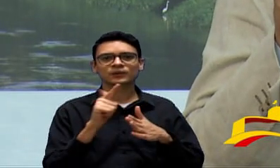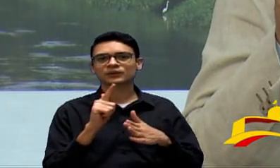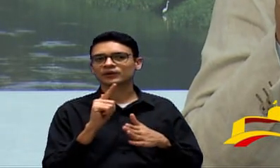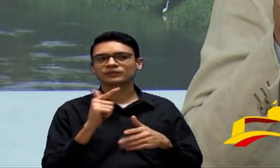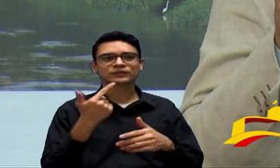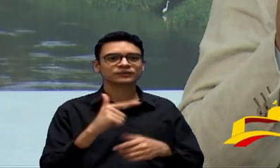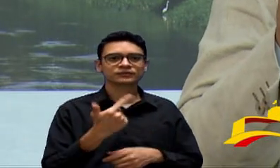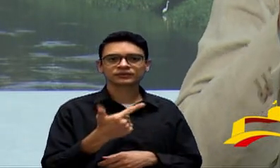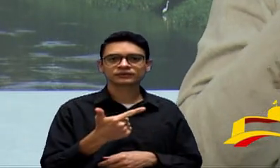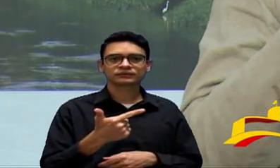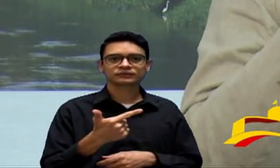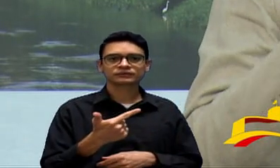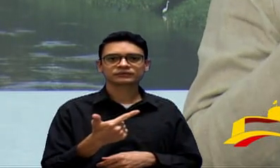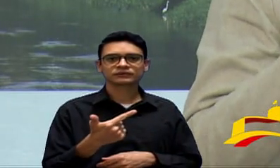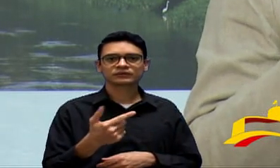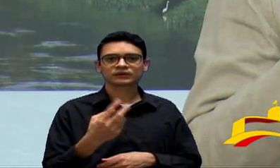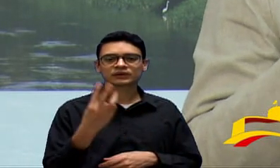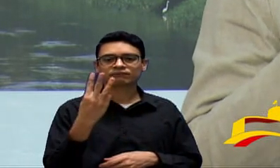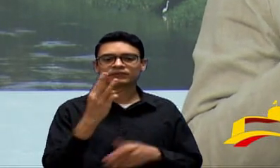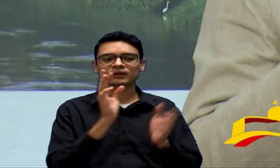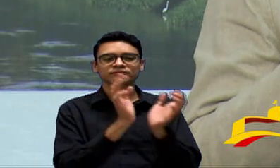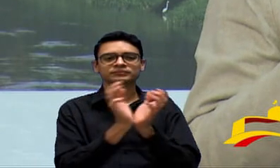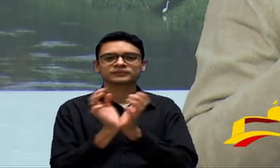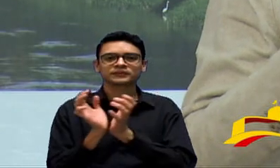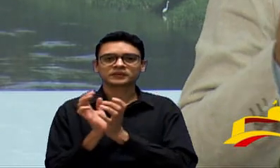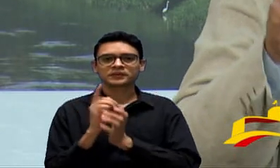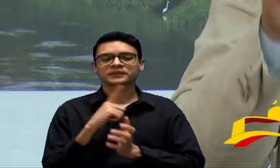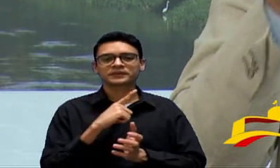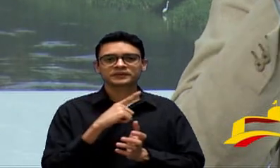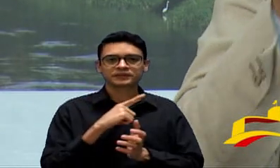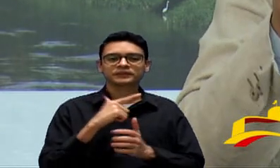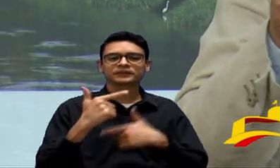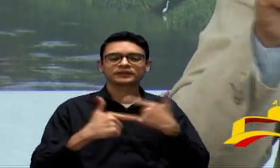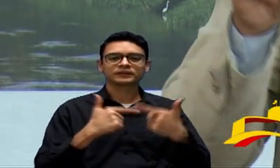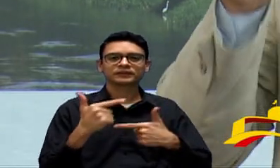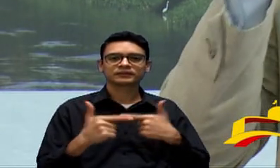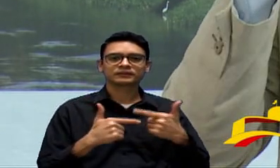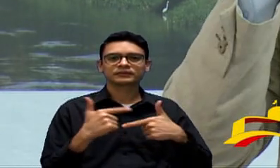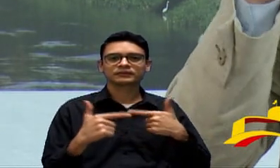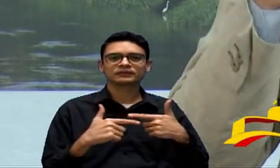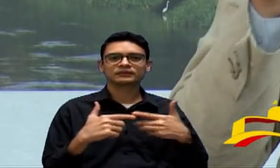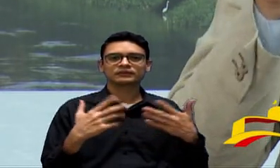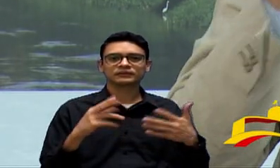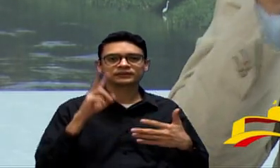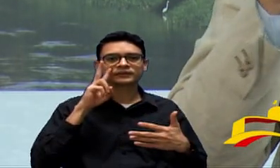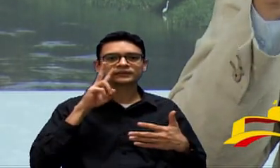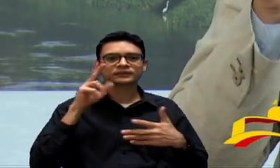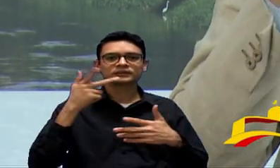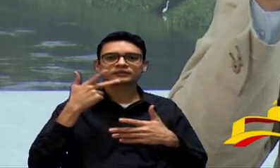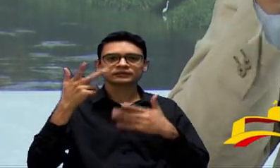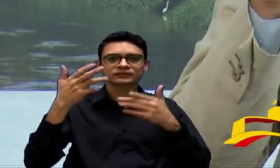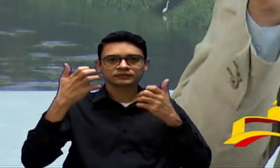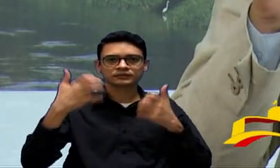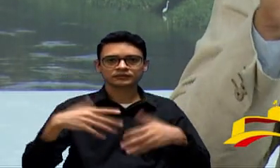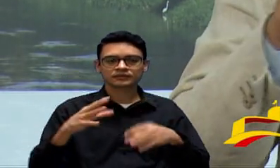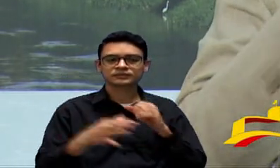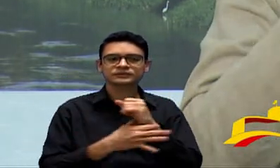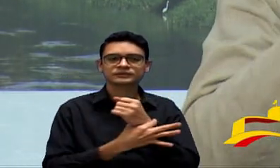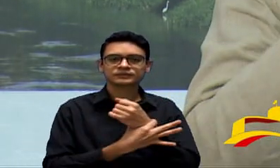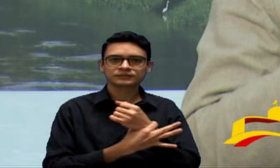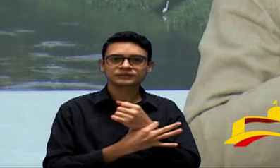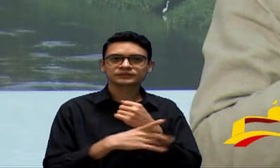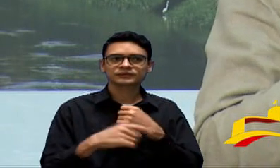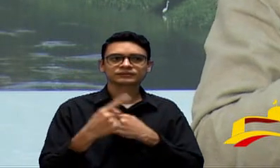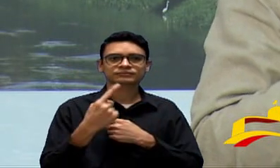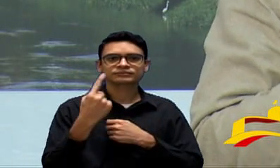pública em Sorocaba. São 3 equipes só que fazem esse trabalho. Que nem o Vitão falou, a iluminação pública é a saúde, é a segurança. É o